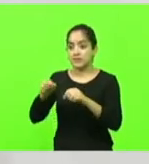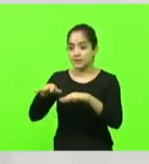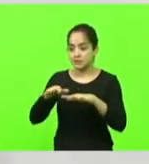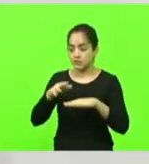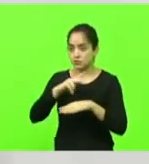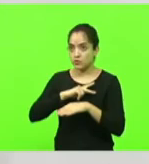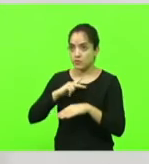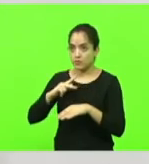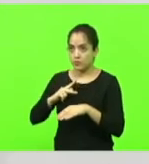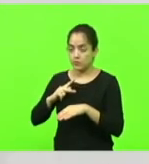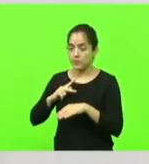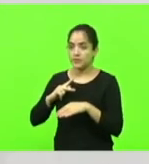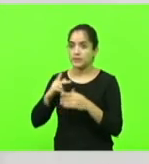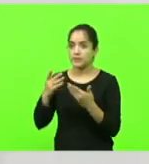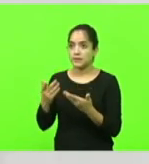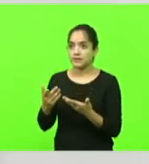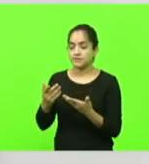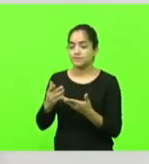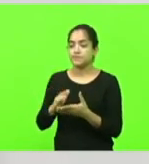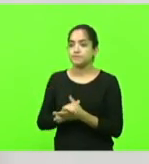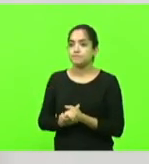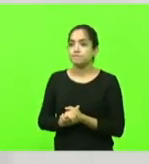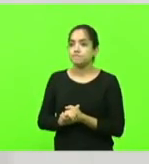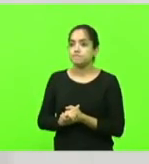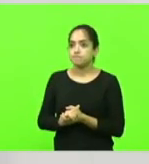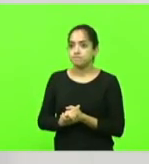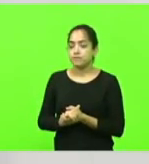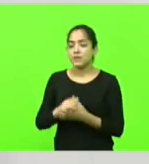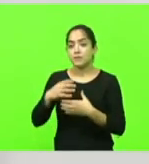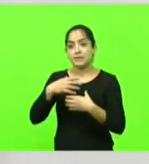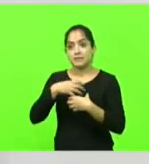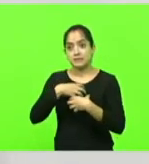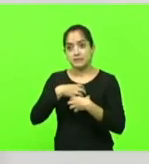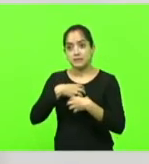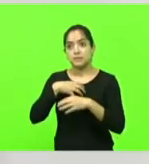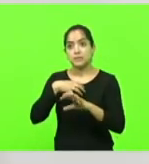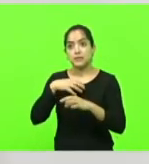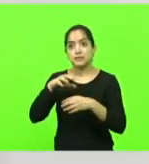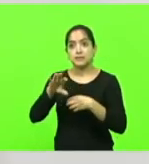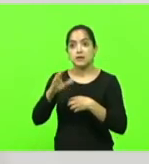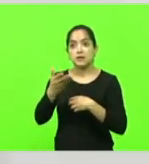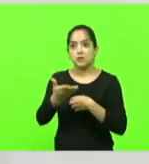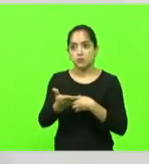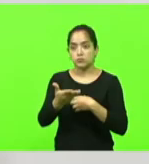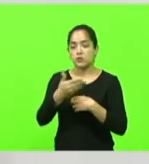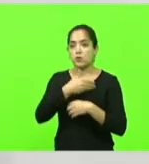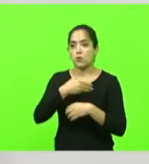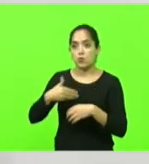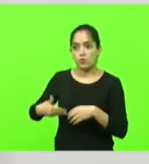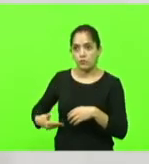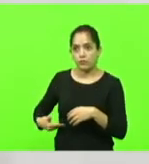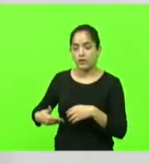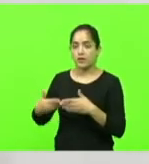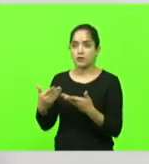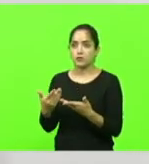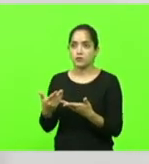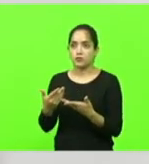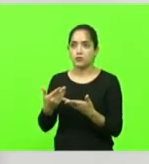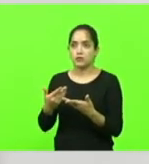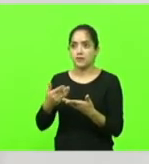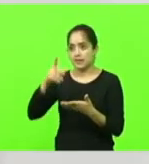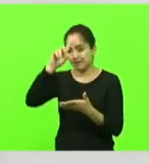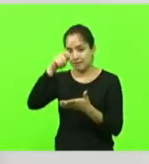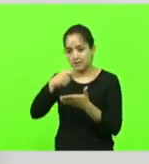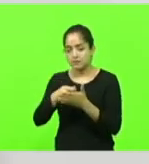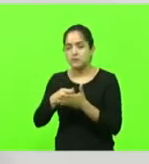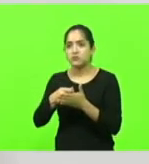vamos realizar nos próximos dias, para sensibilizar o governo do Estado para que possa voltar atrás dessa decisão, que